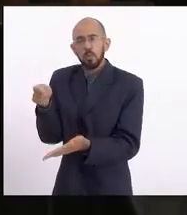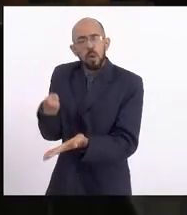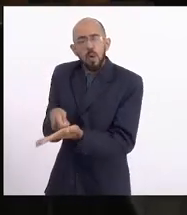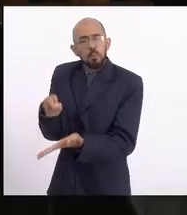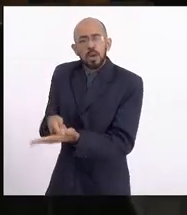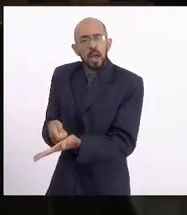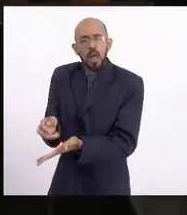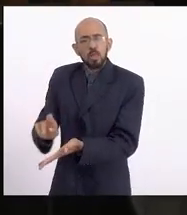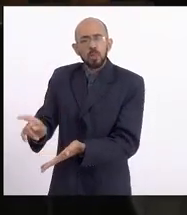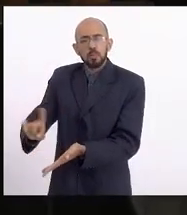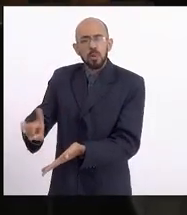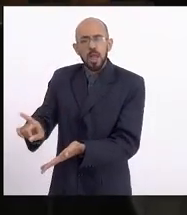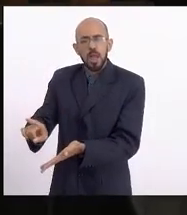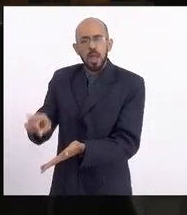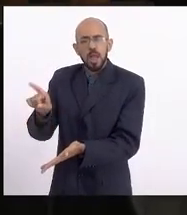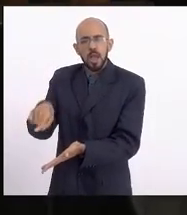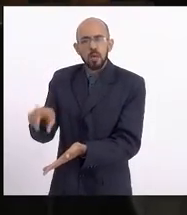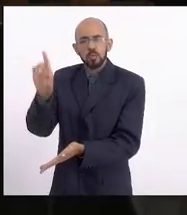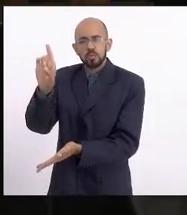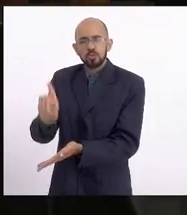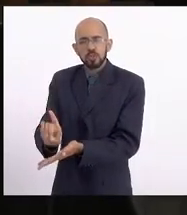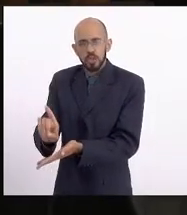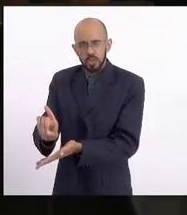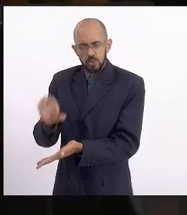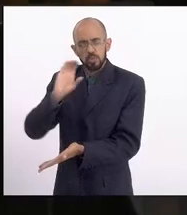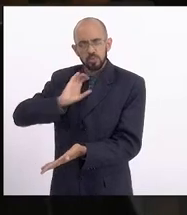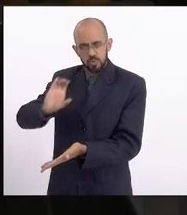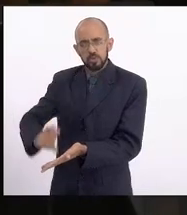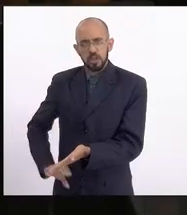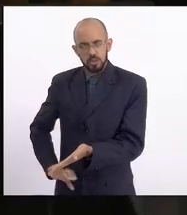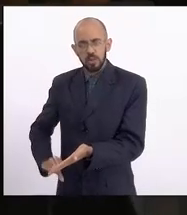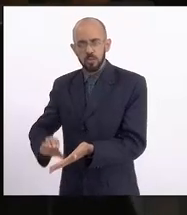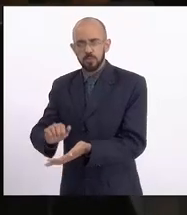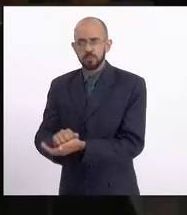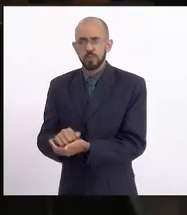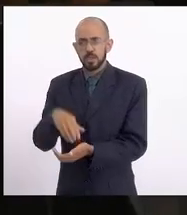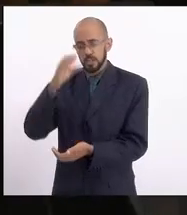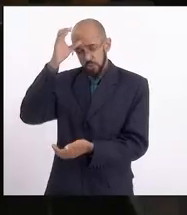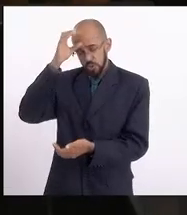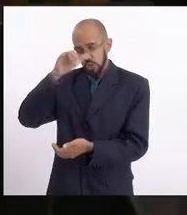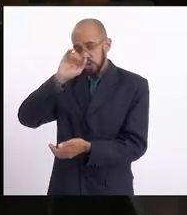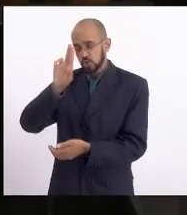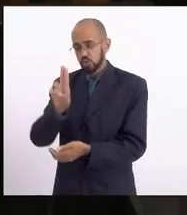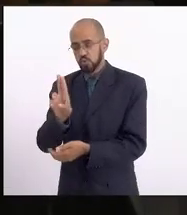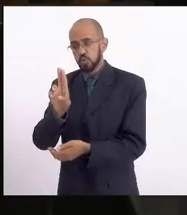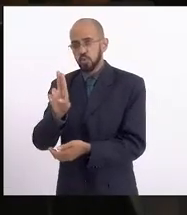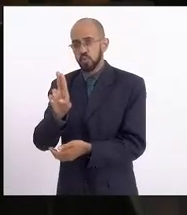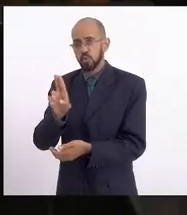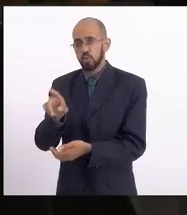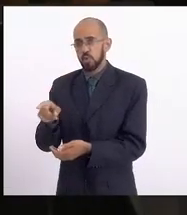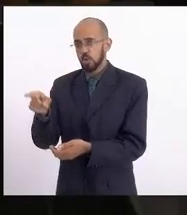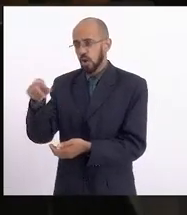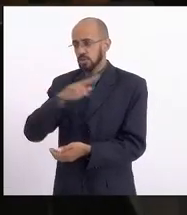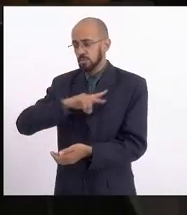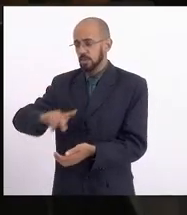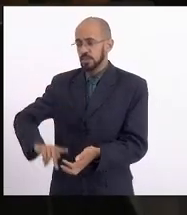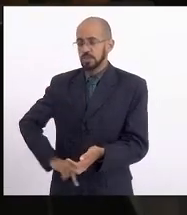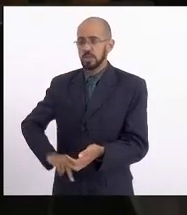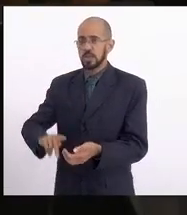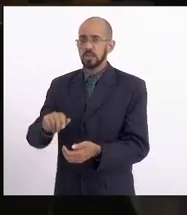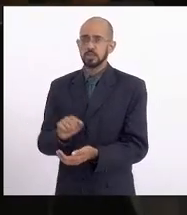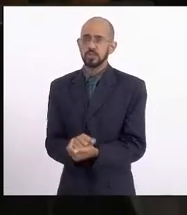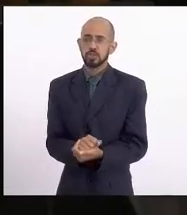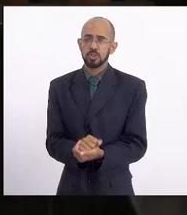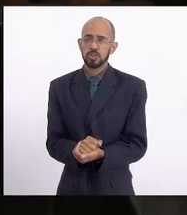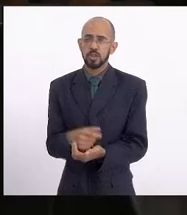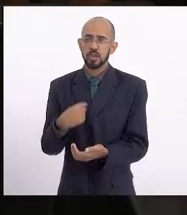cidadão. Então, Tia Ju, nossa presidente, aqui hoje em plenário, eu